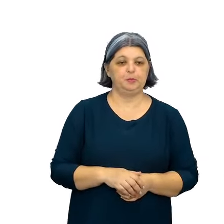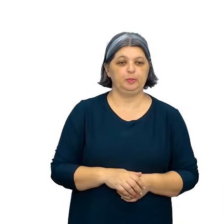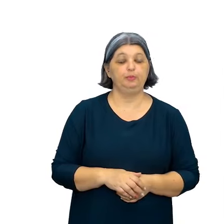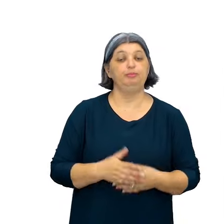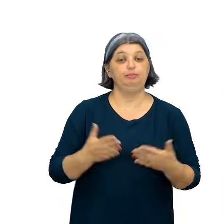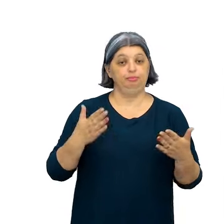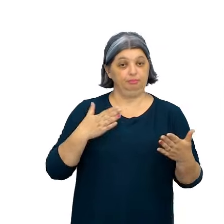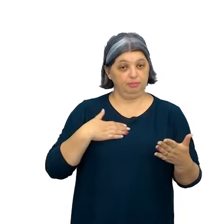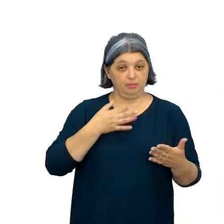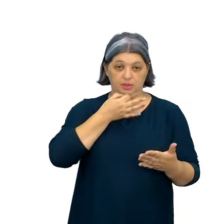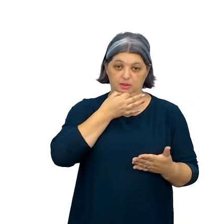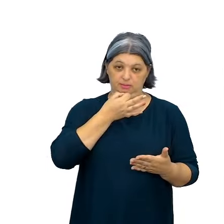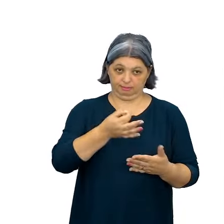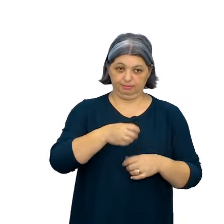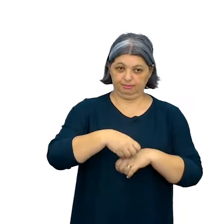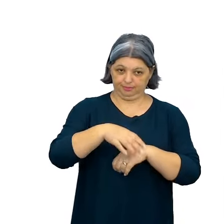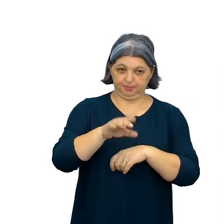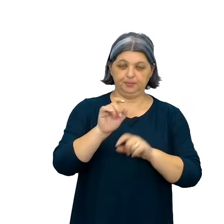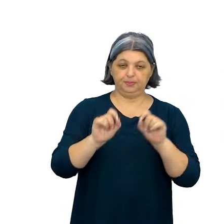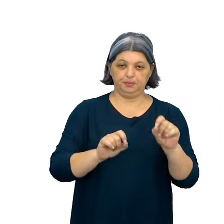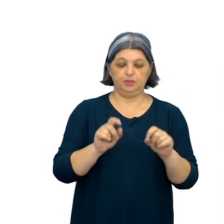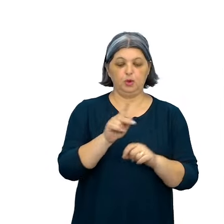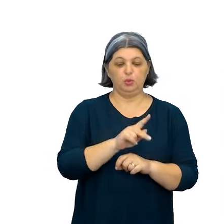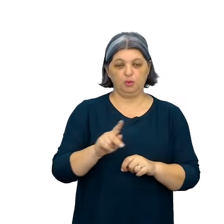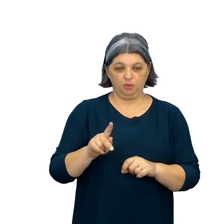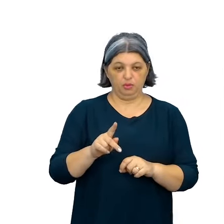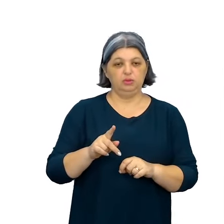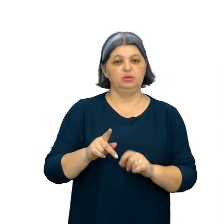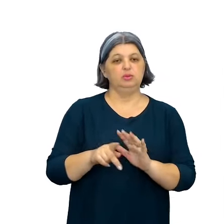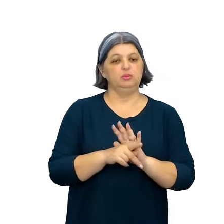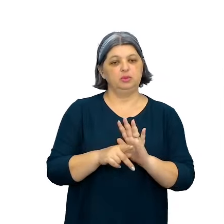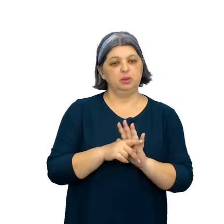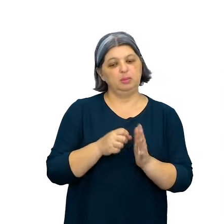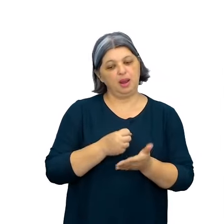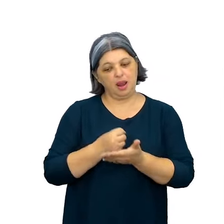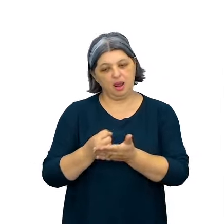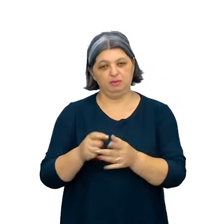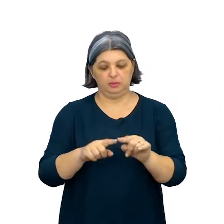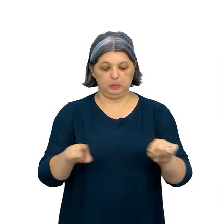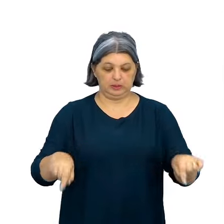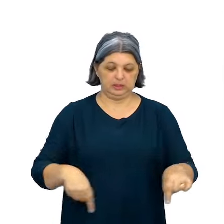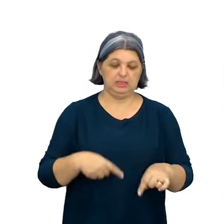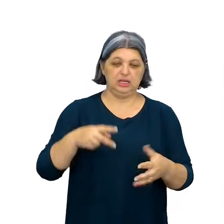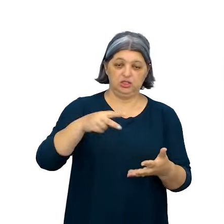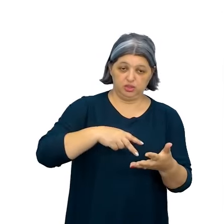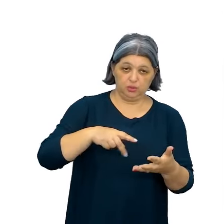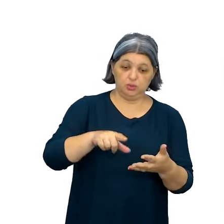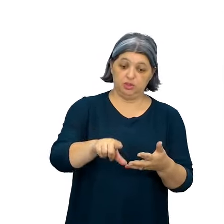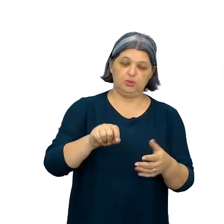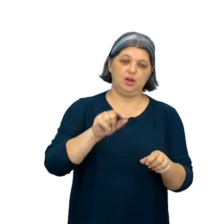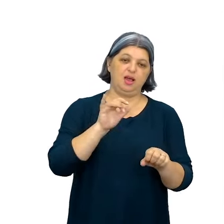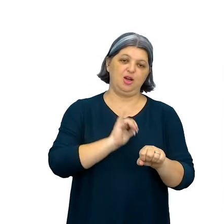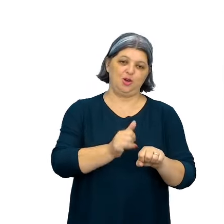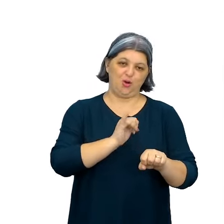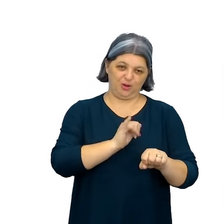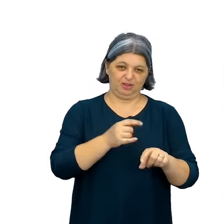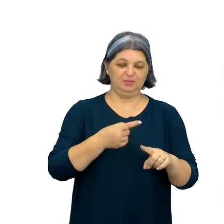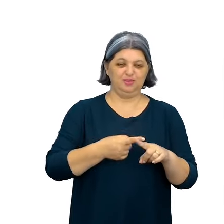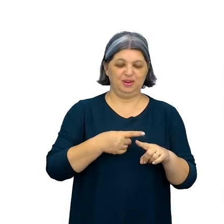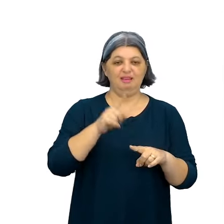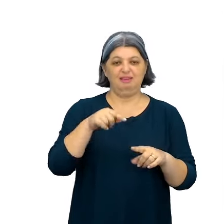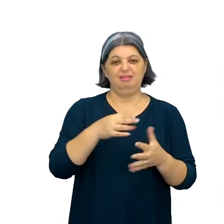minha sugestão, nesse sentido, é que o professor leve seus alunos para a sala de leitura, escolha crônicas, porque são